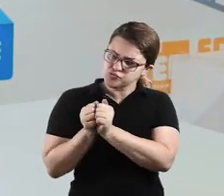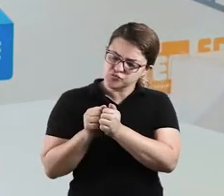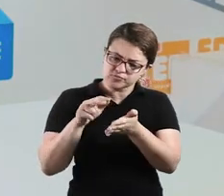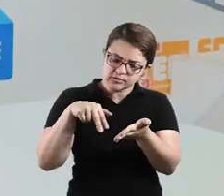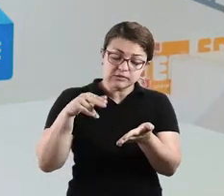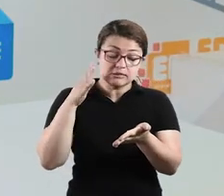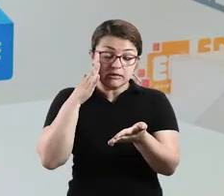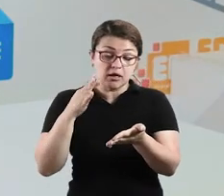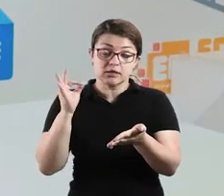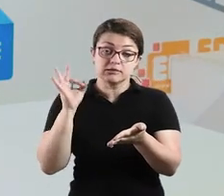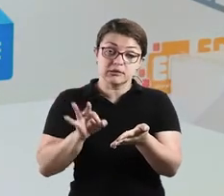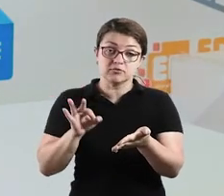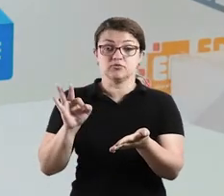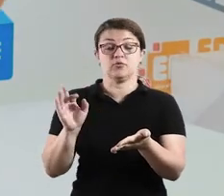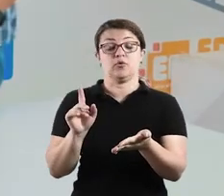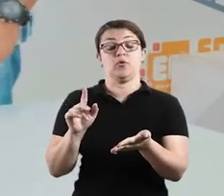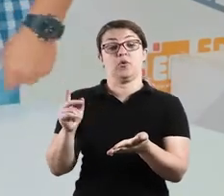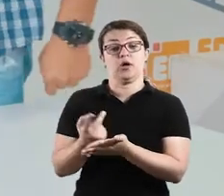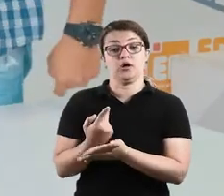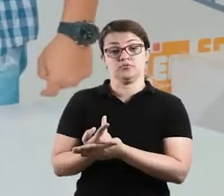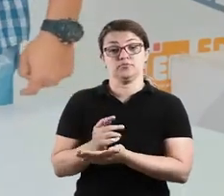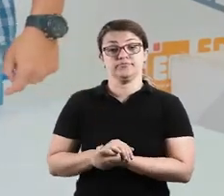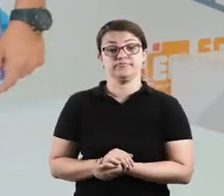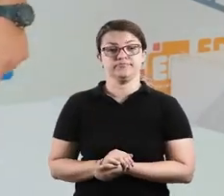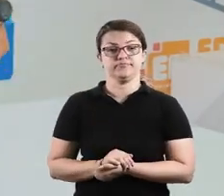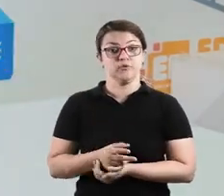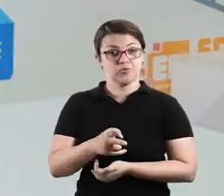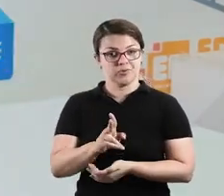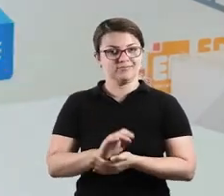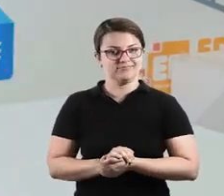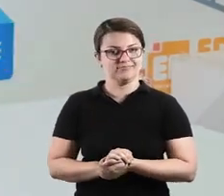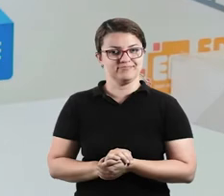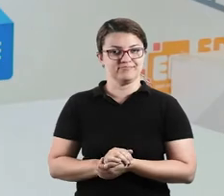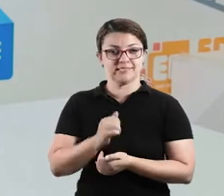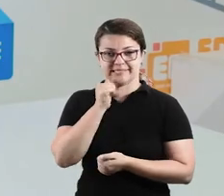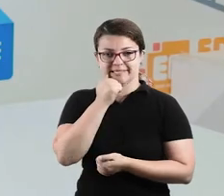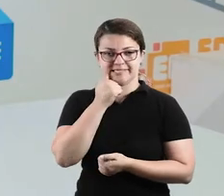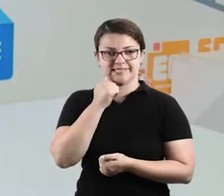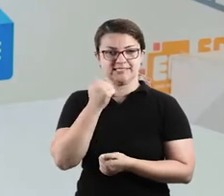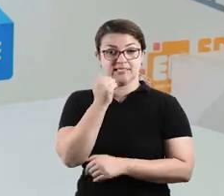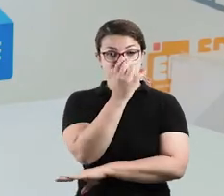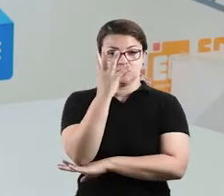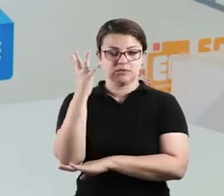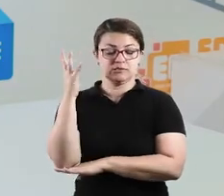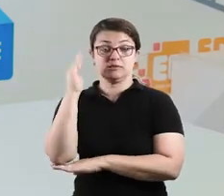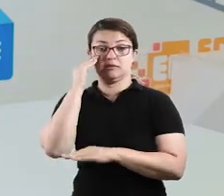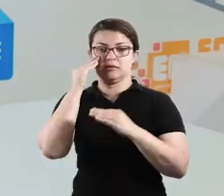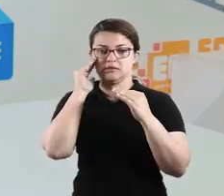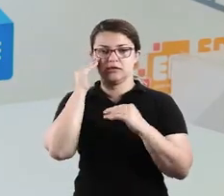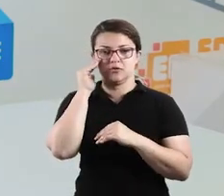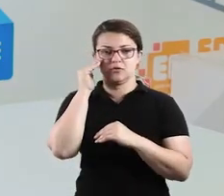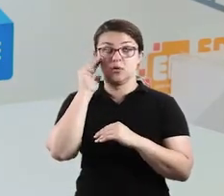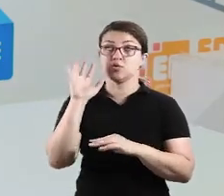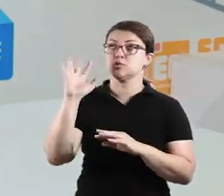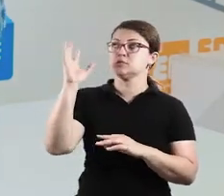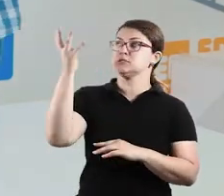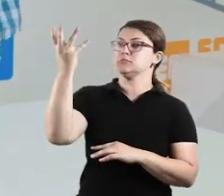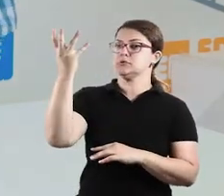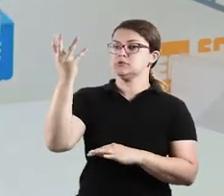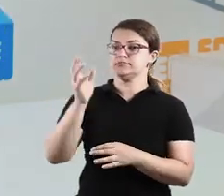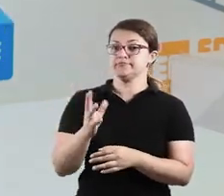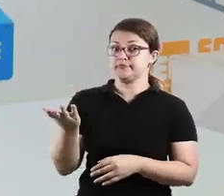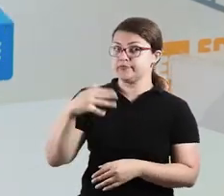não. Tudo bem? Vamos continuar? Ciências da natureza, compreendendo fenômenos.